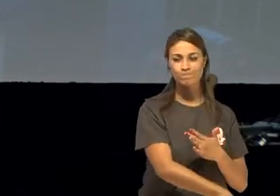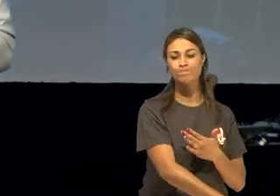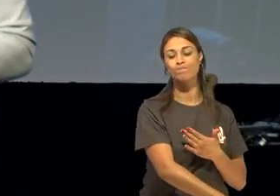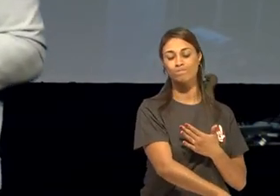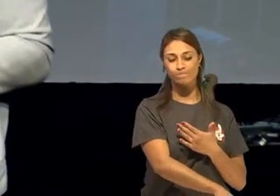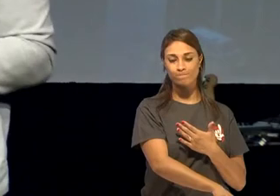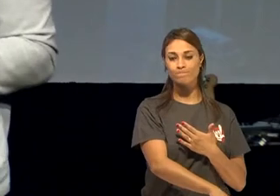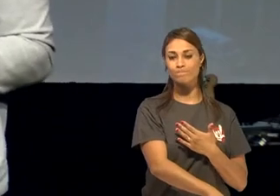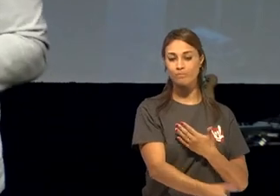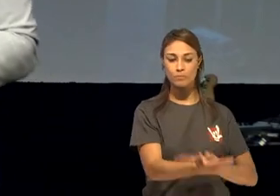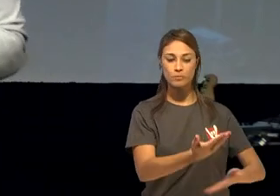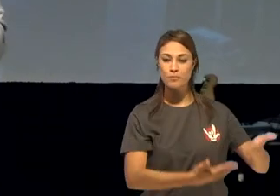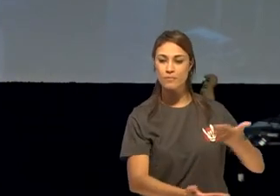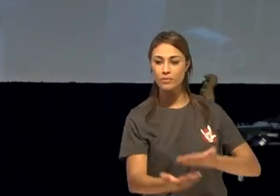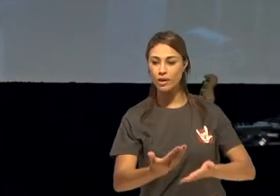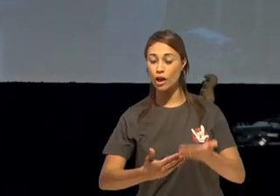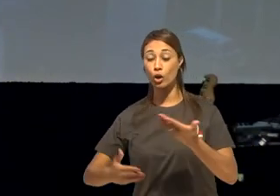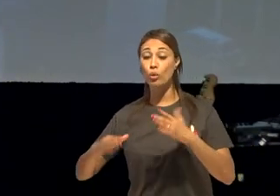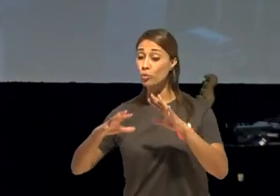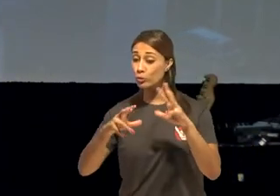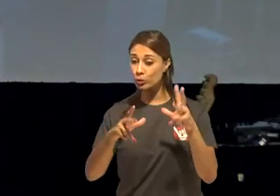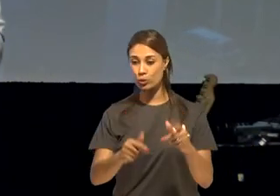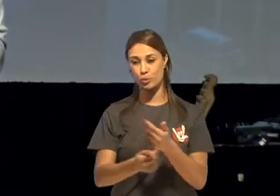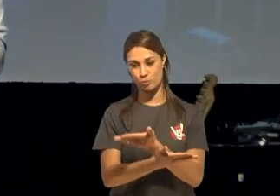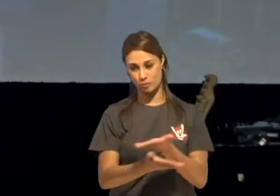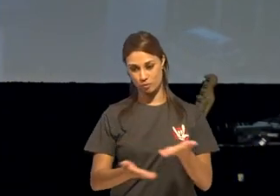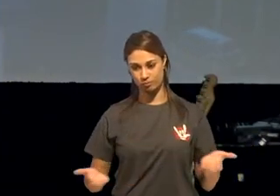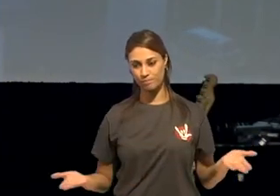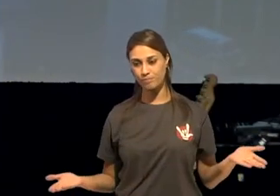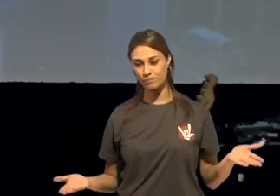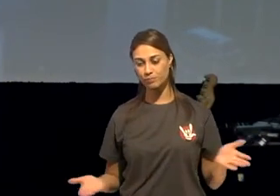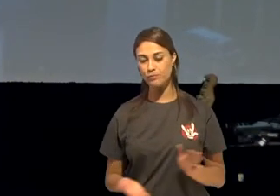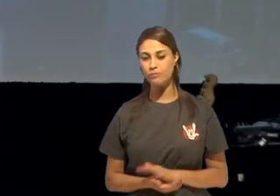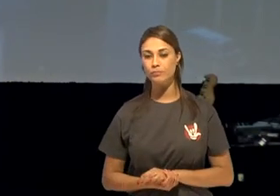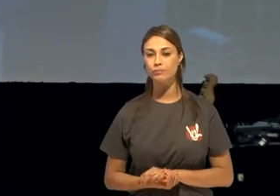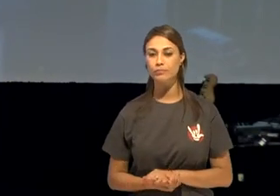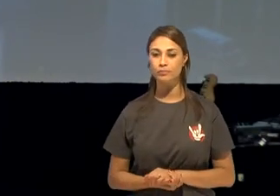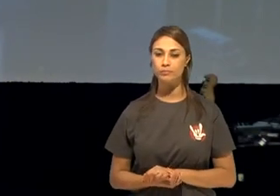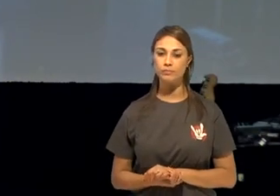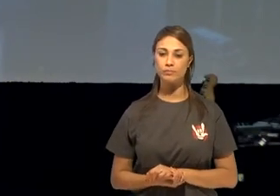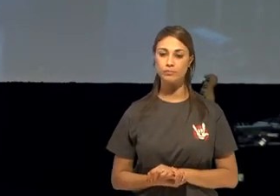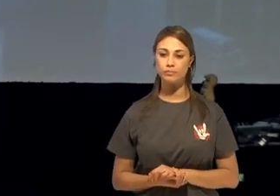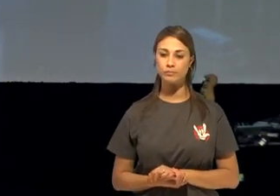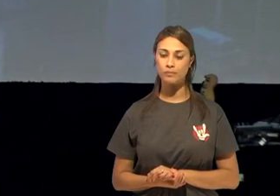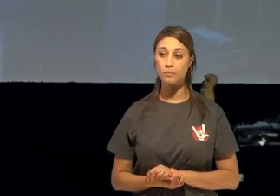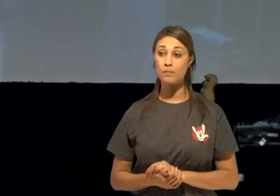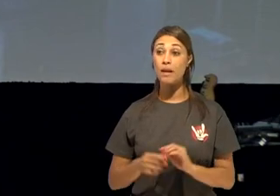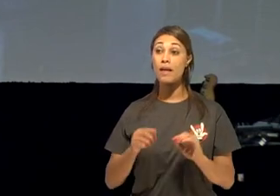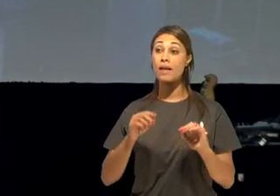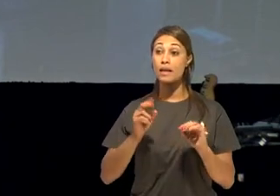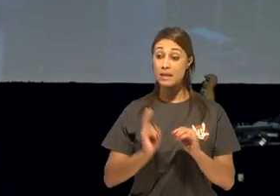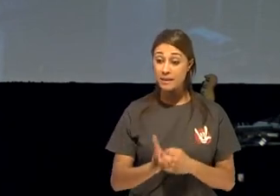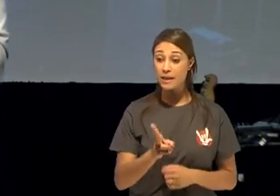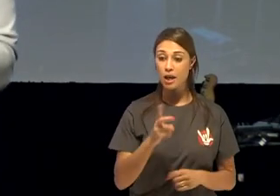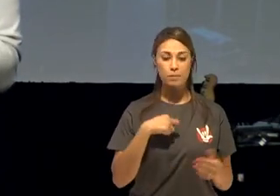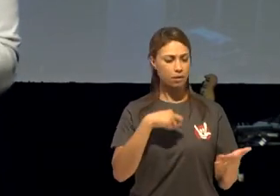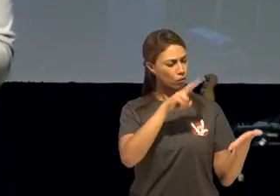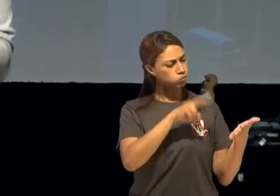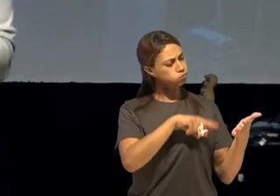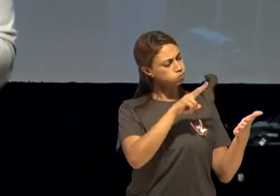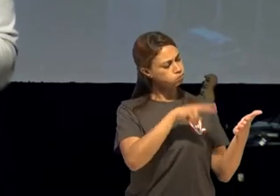a palavra de Deus. Mas quando eu chego sempre em Timóteo, porque